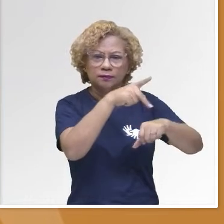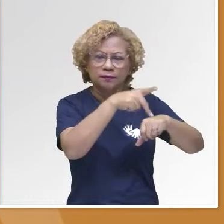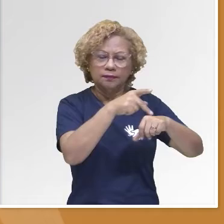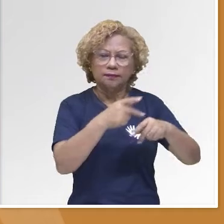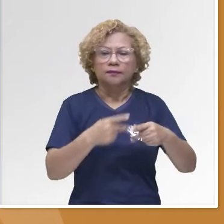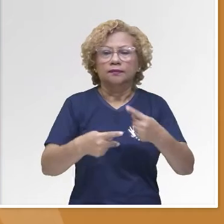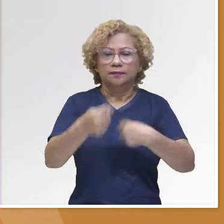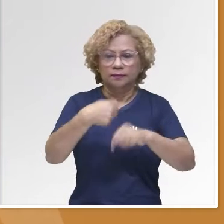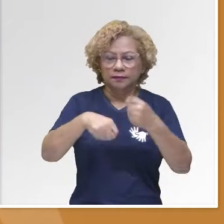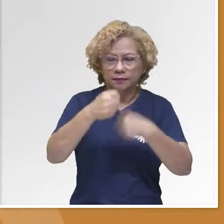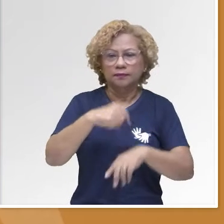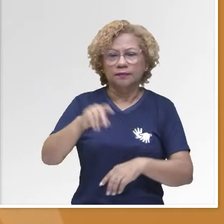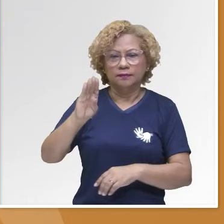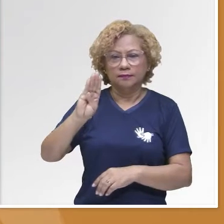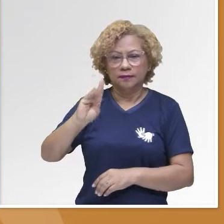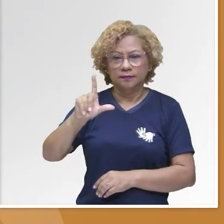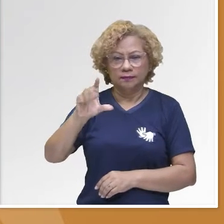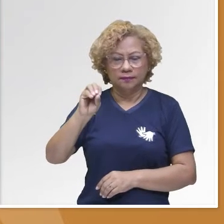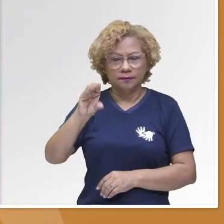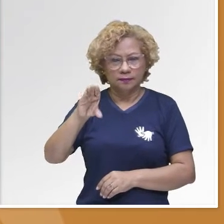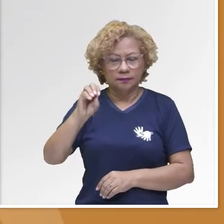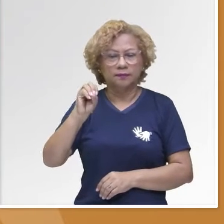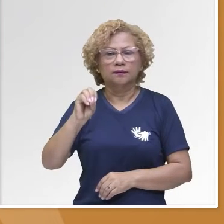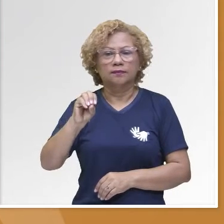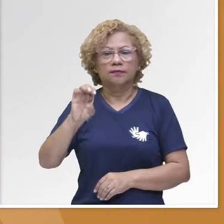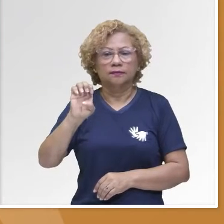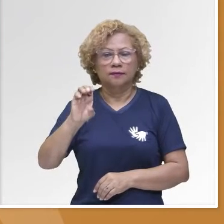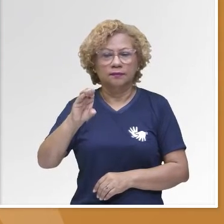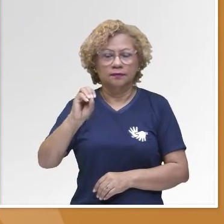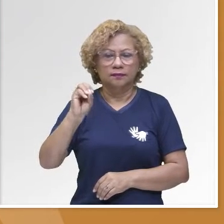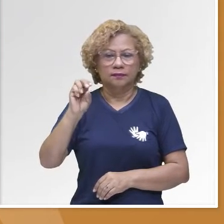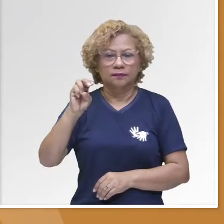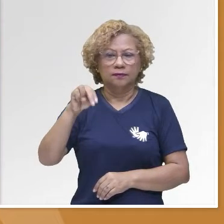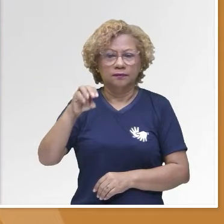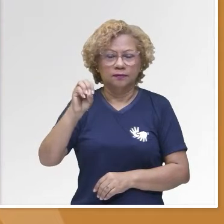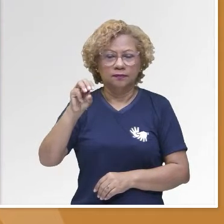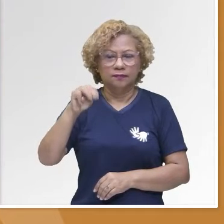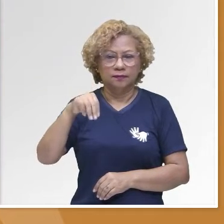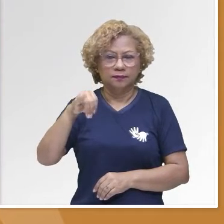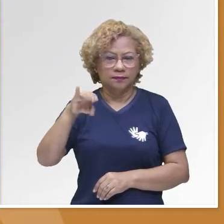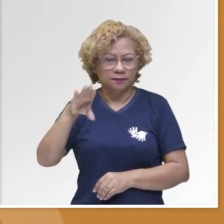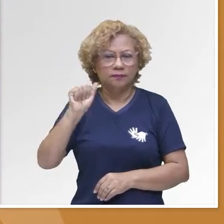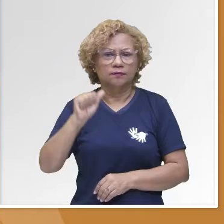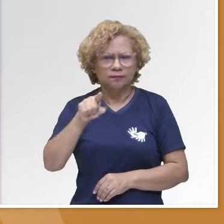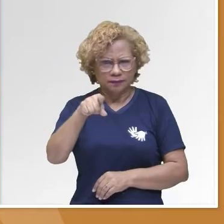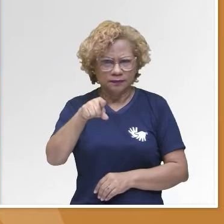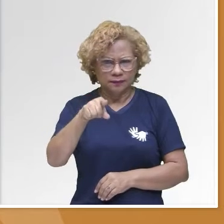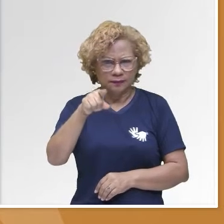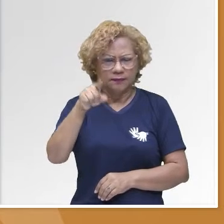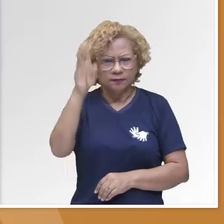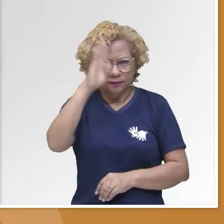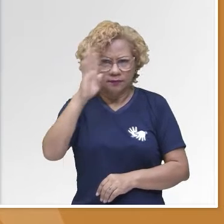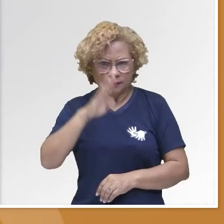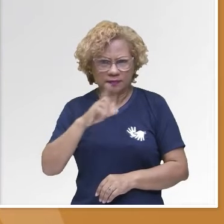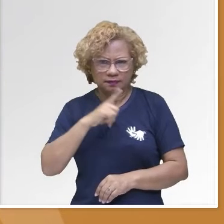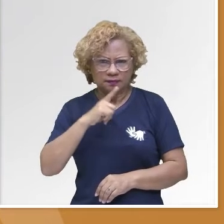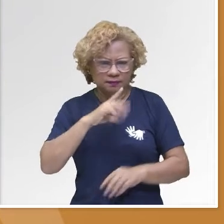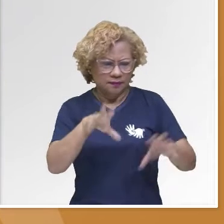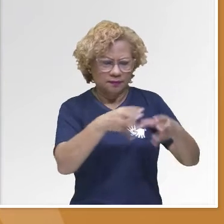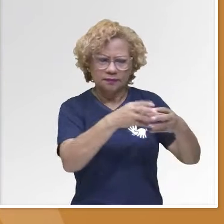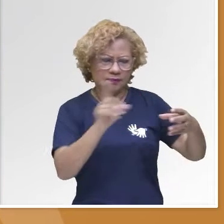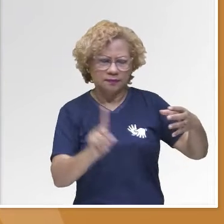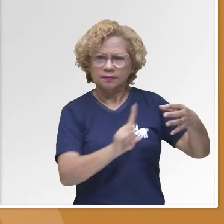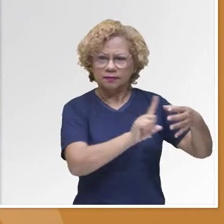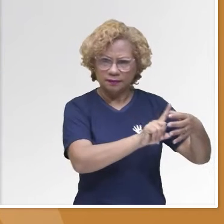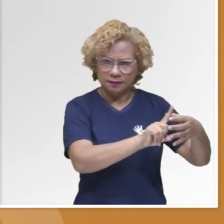sobre os blocos econômicos, né? E o Brasil faz parte de algum bloco econômico? O que vocês acham? Eis a reflexão para vocês,